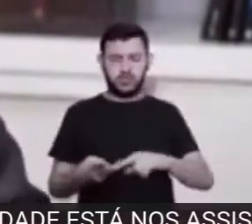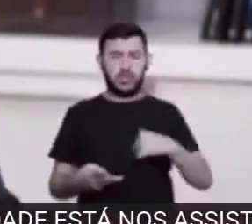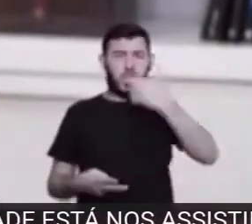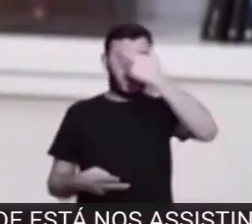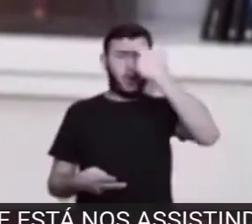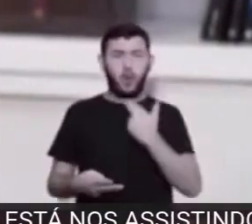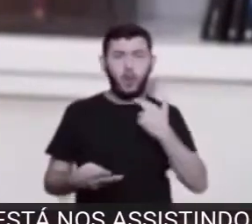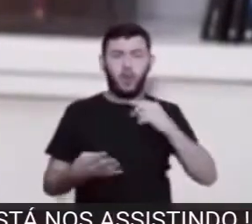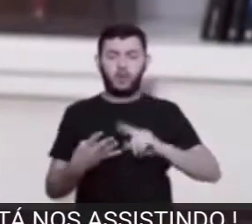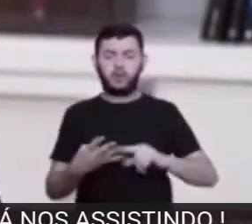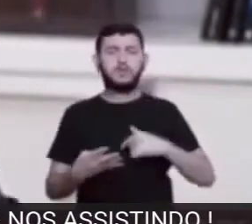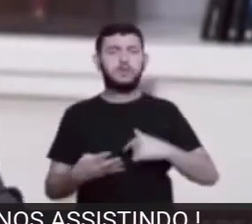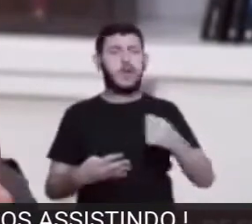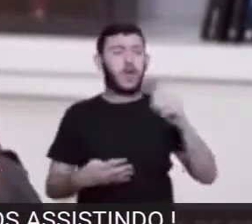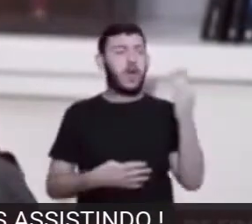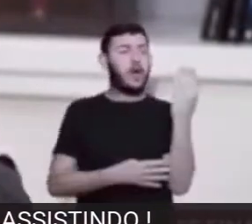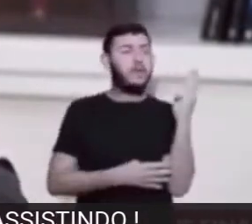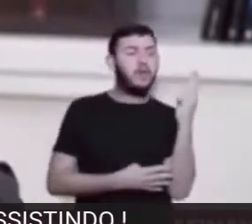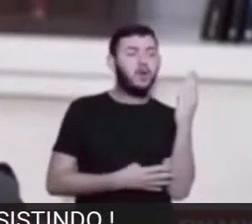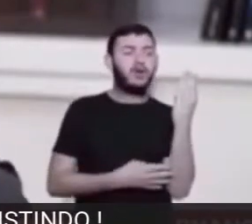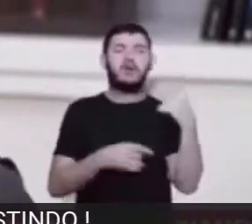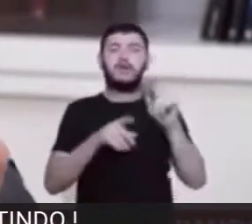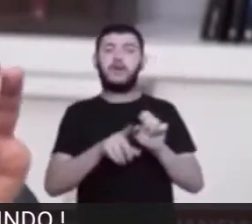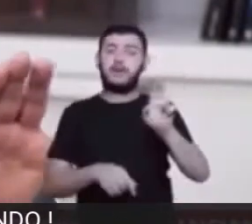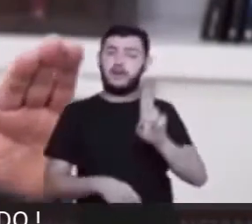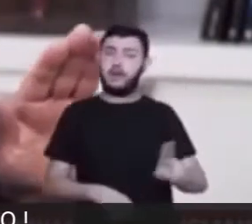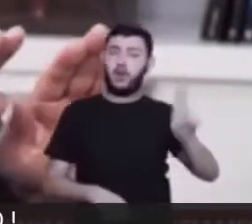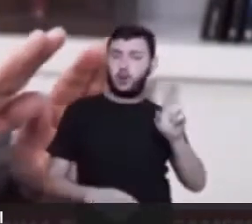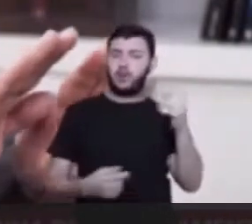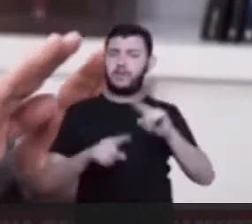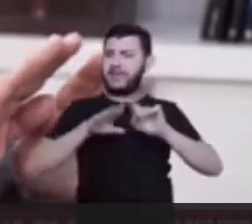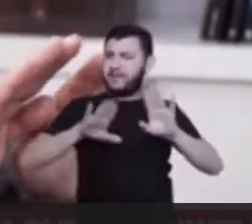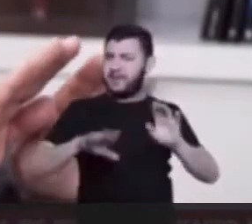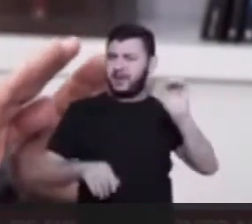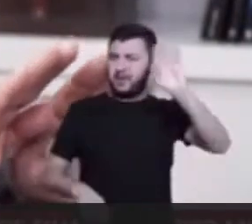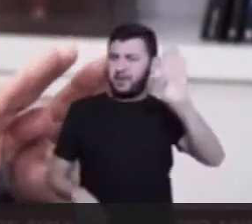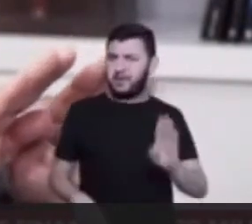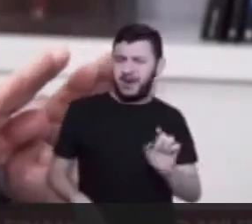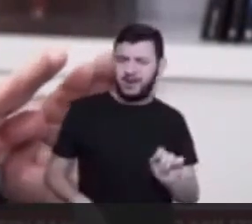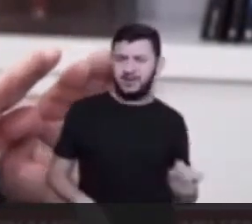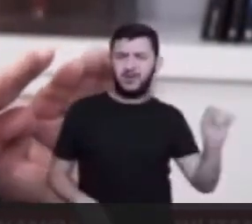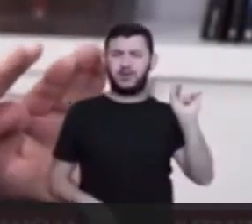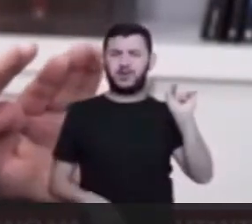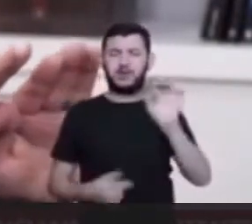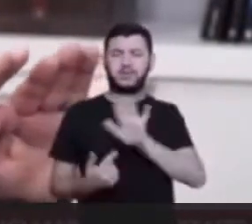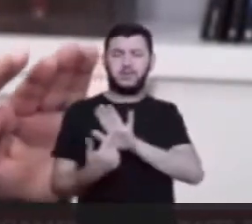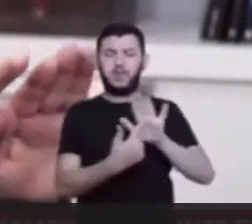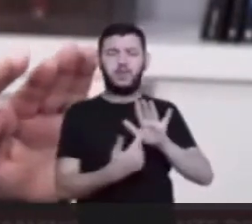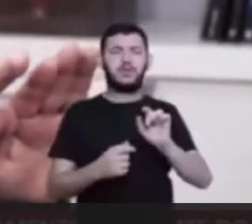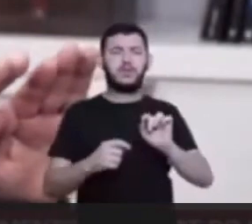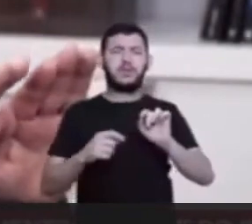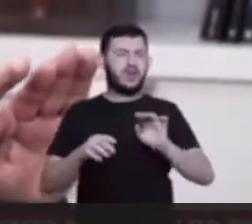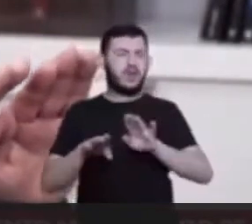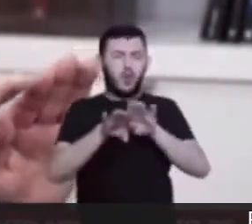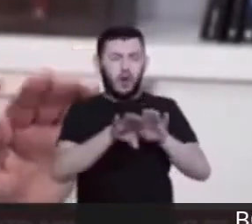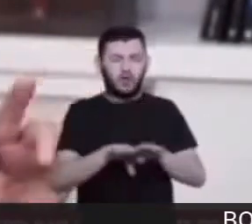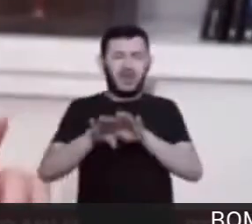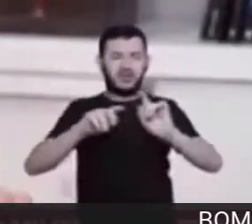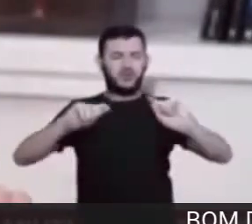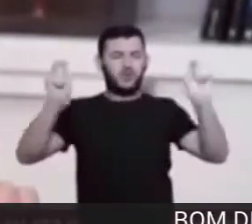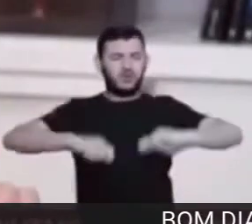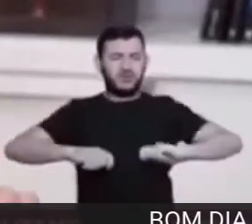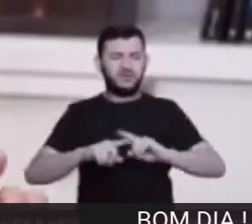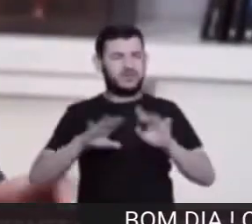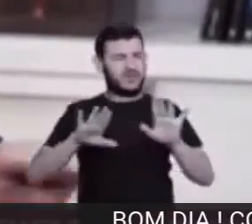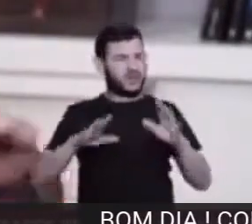da Bolívia, o papel do Uruguai. O Brasil trata todo mundo em igualdade de condições. O Brasil não quer falar grosso com o